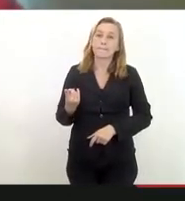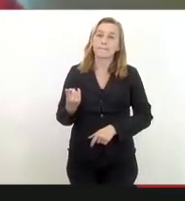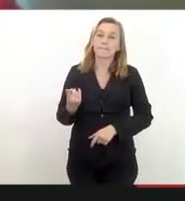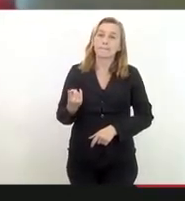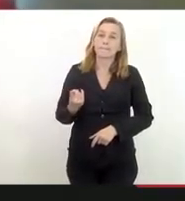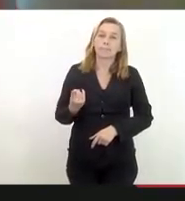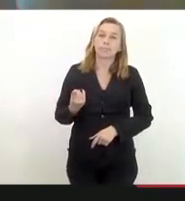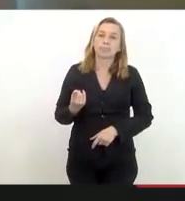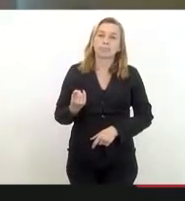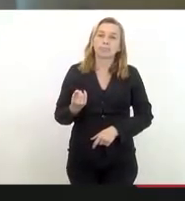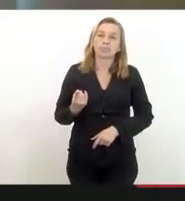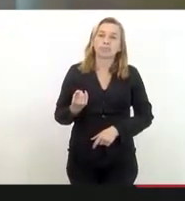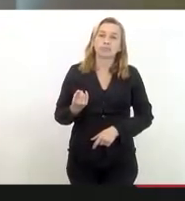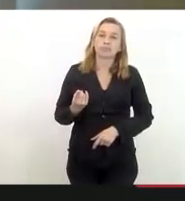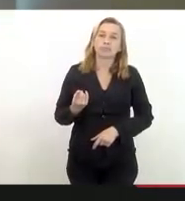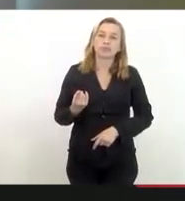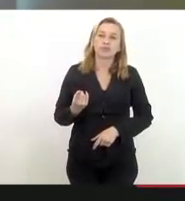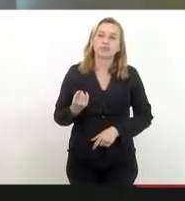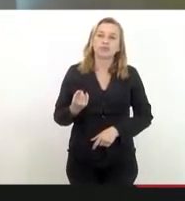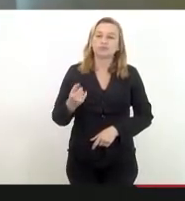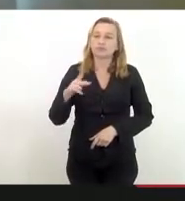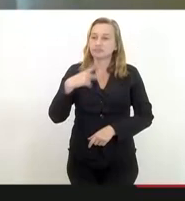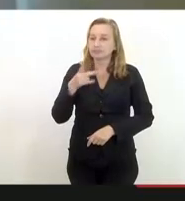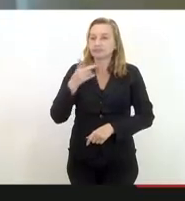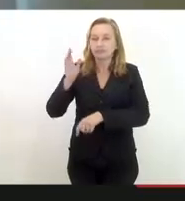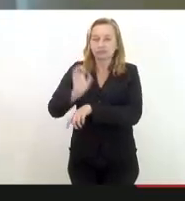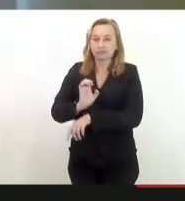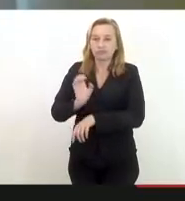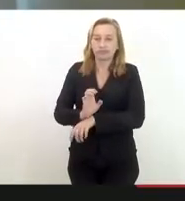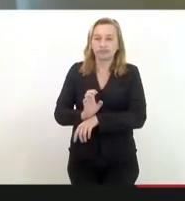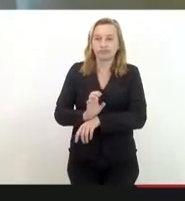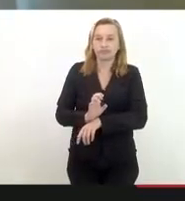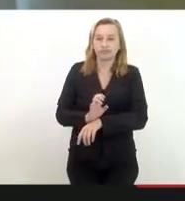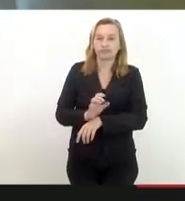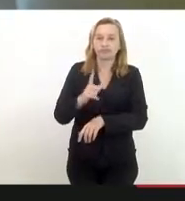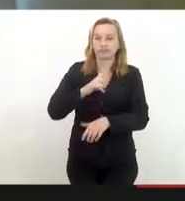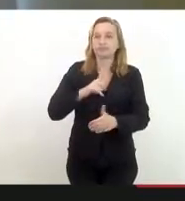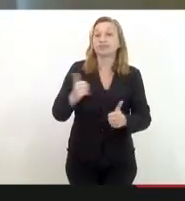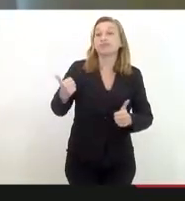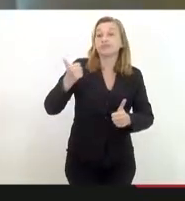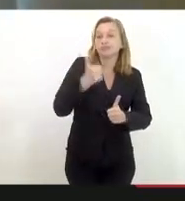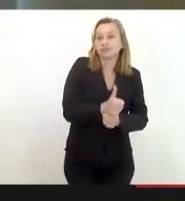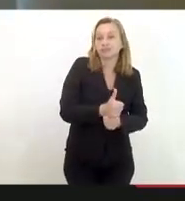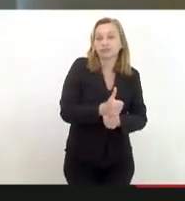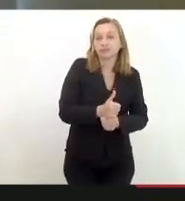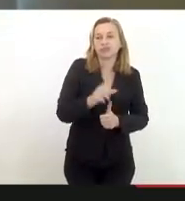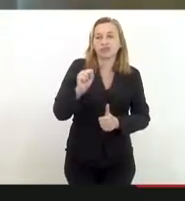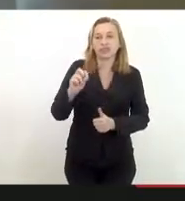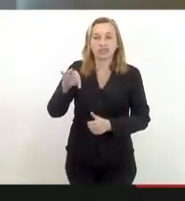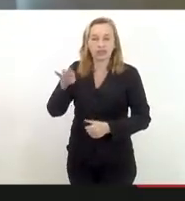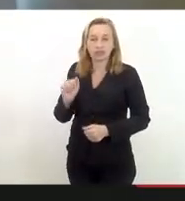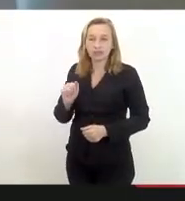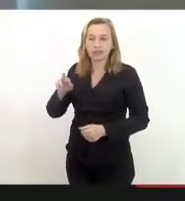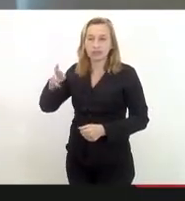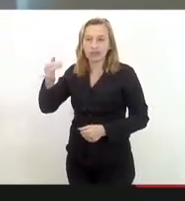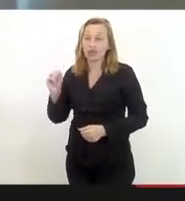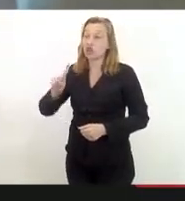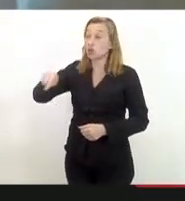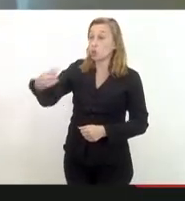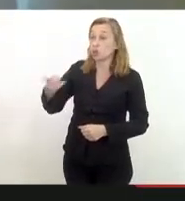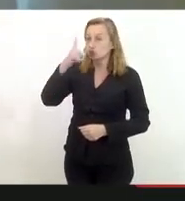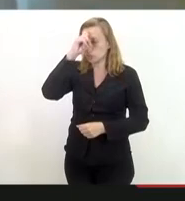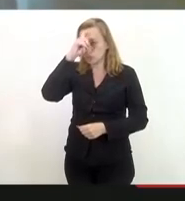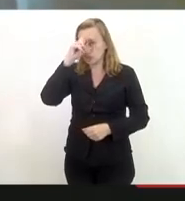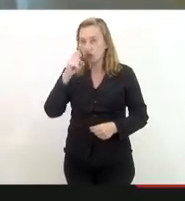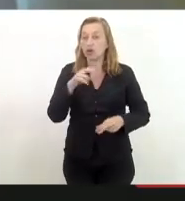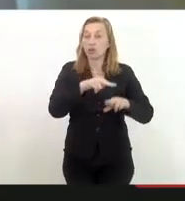essa palavra mesmo do Estado dizendo que iria substituir o Santa Maria e outros hospitais por